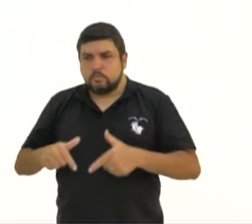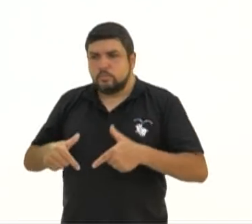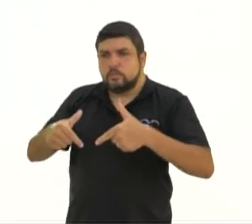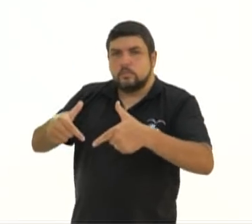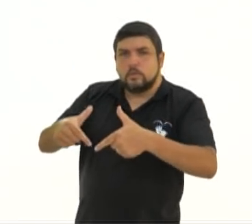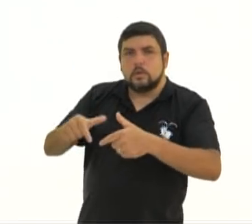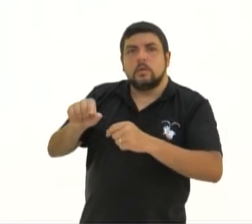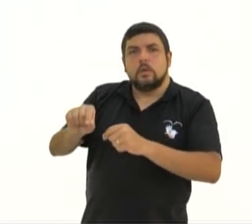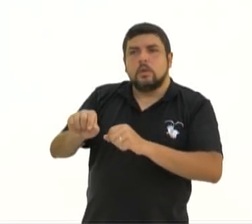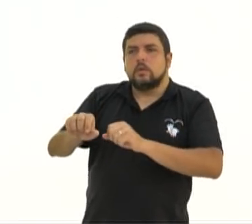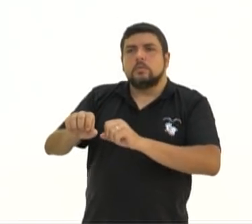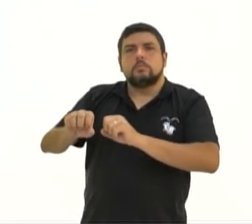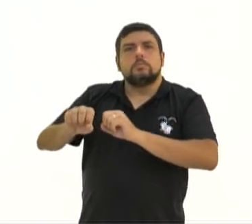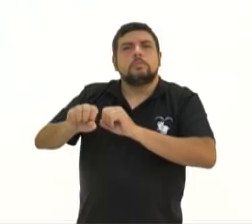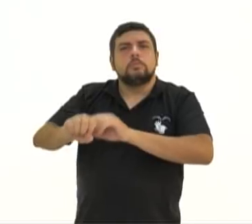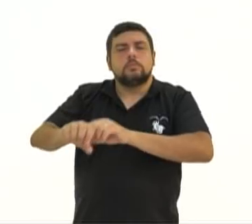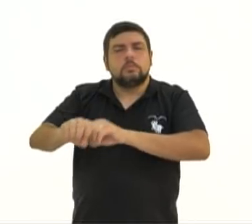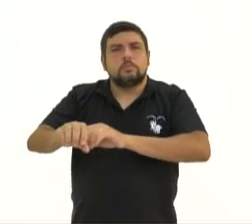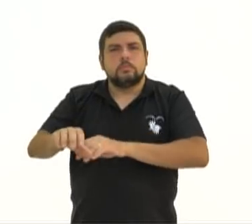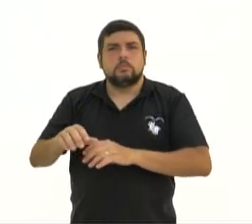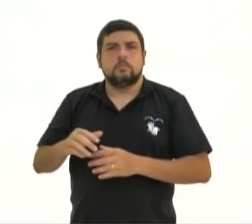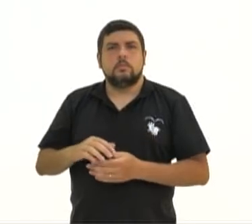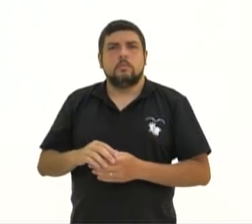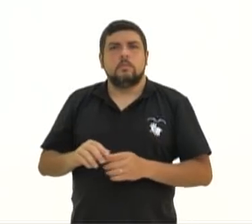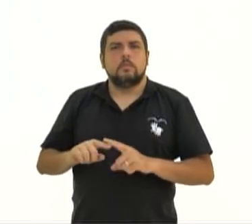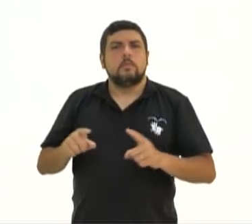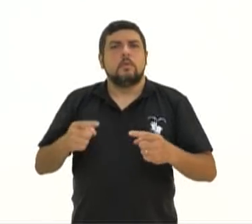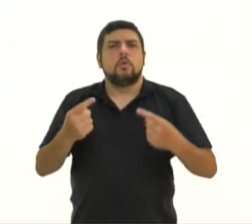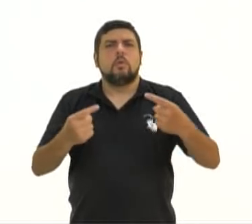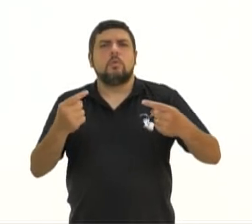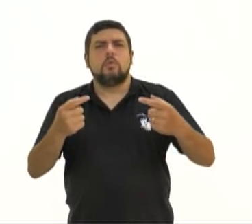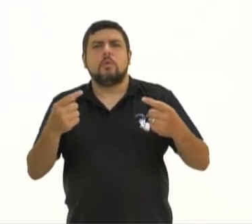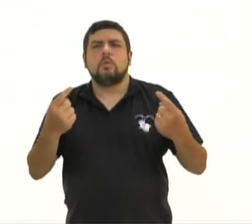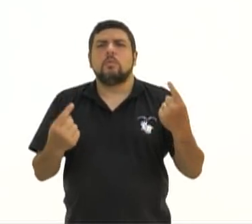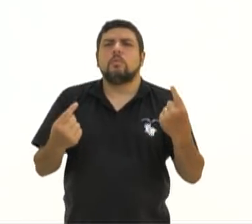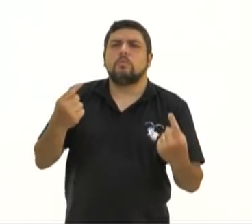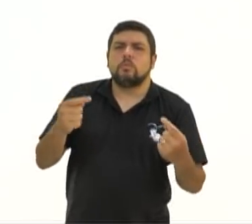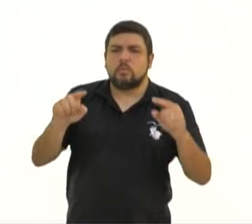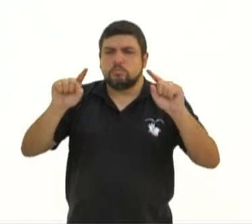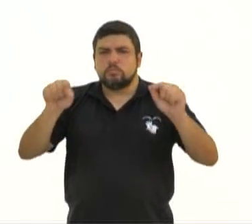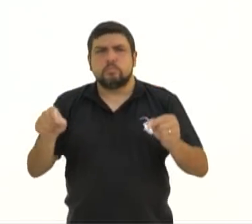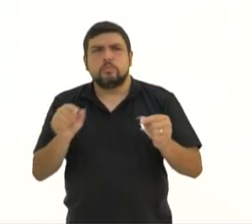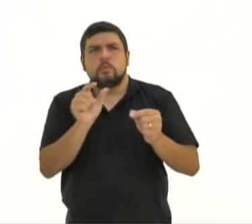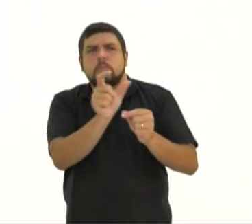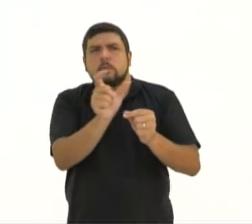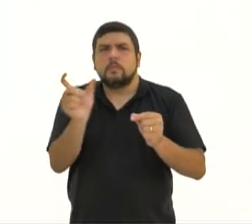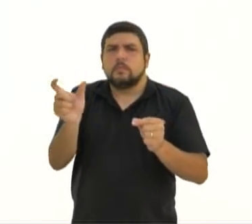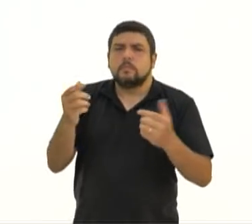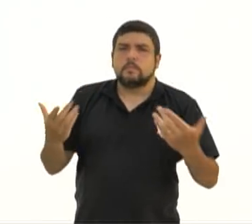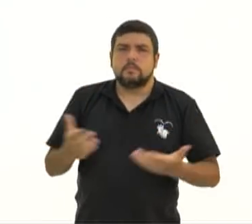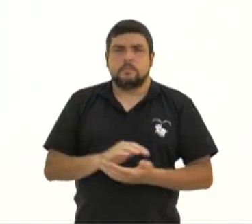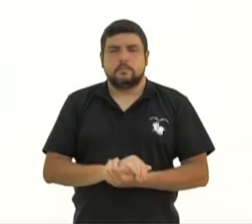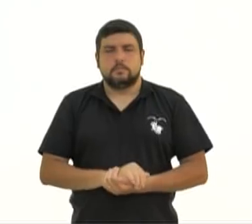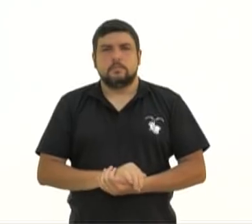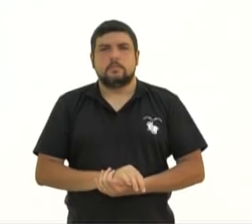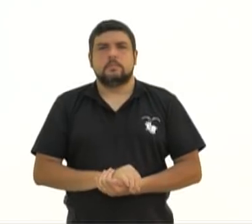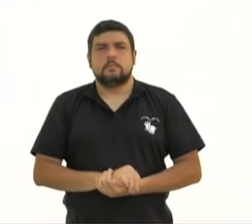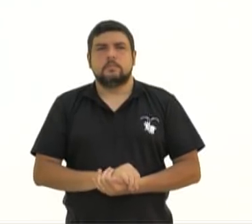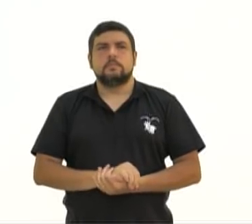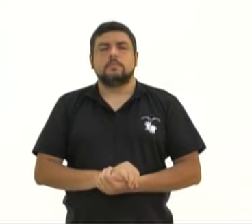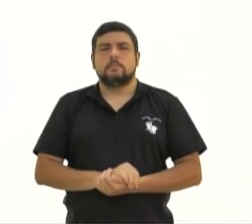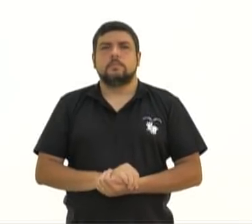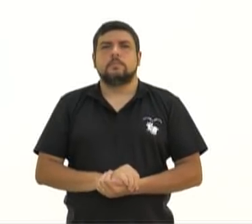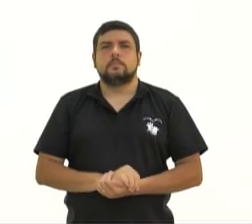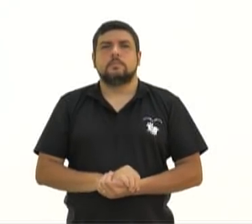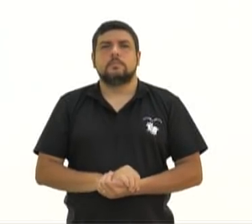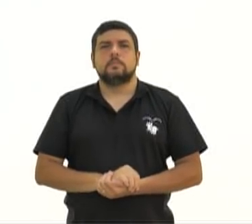aquele verbinho, ou a gente vai colocar terminação no verbo, ou nós não vamos colocar. Lembrando,